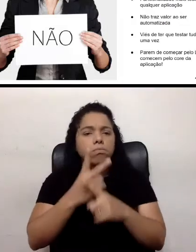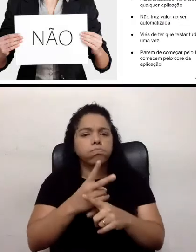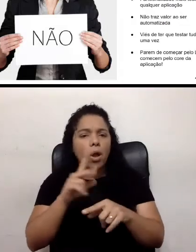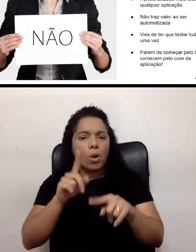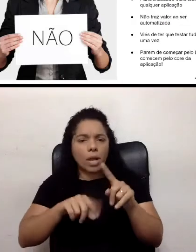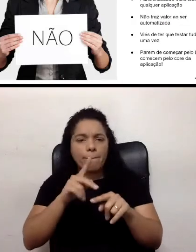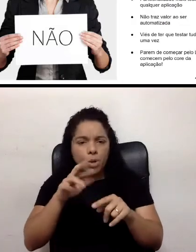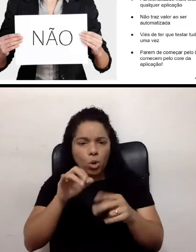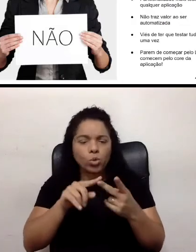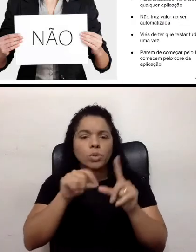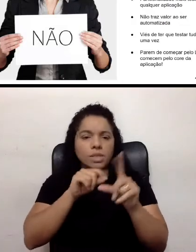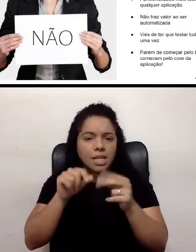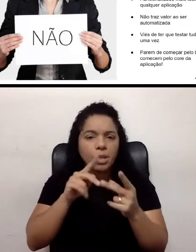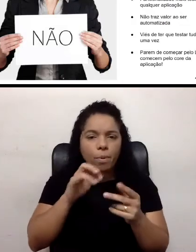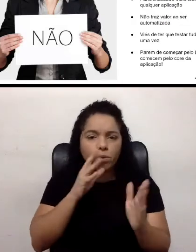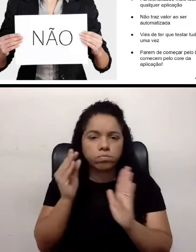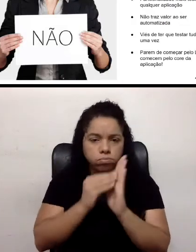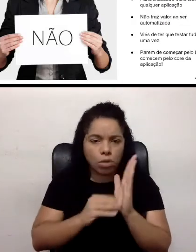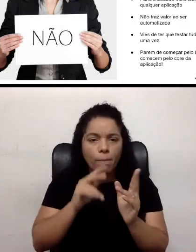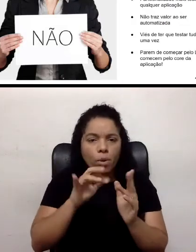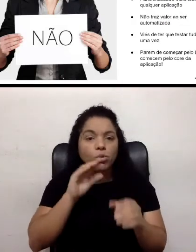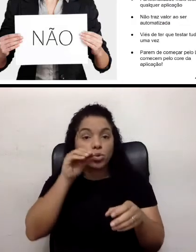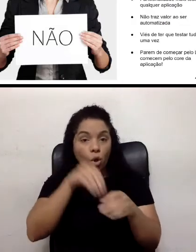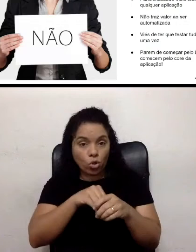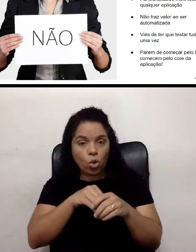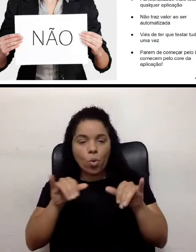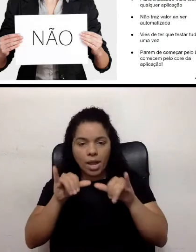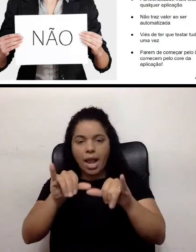produto, seleciona o produto e adiciona o produto no carrinho.